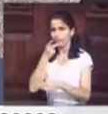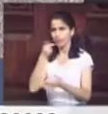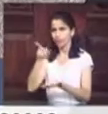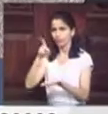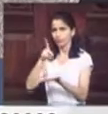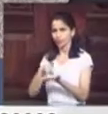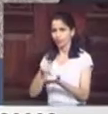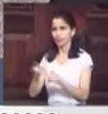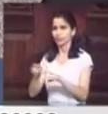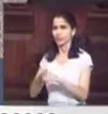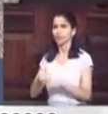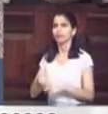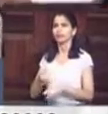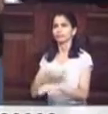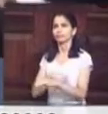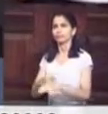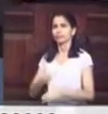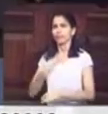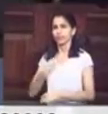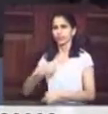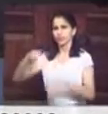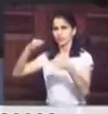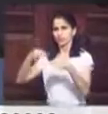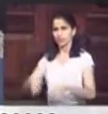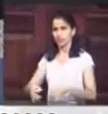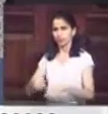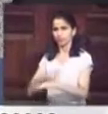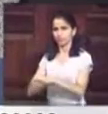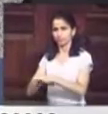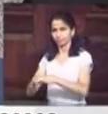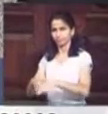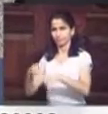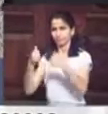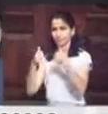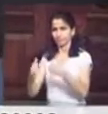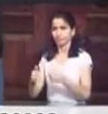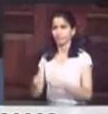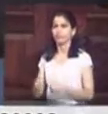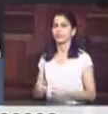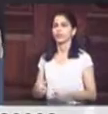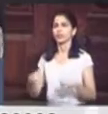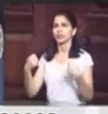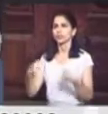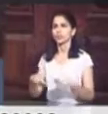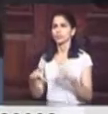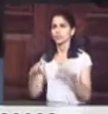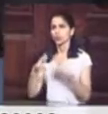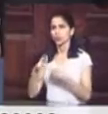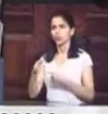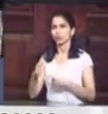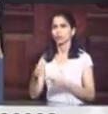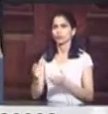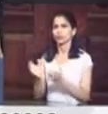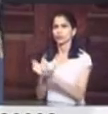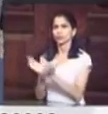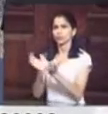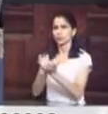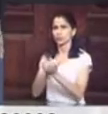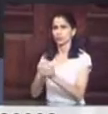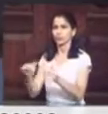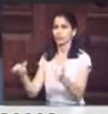o discurso de quem acha que tem que cortar cargo de comissões, mas sempre está pedindo